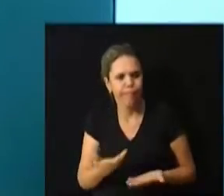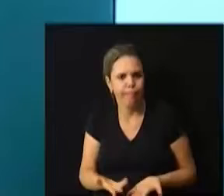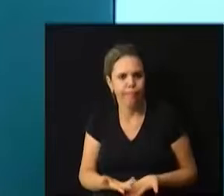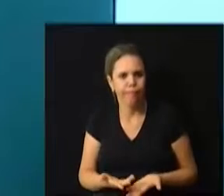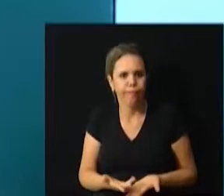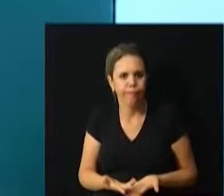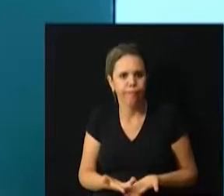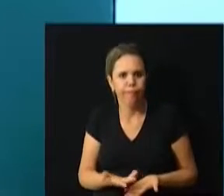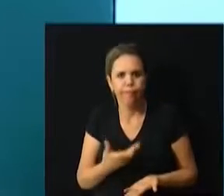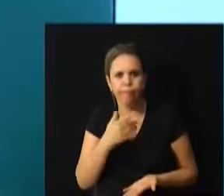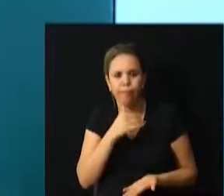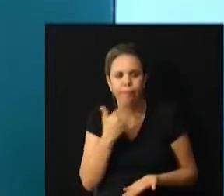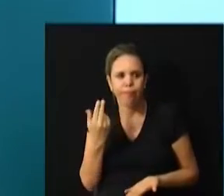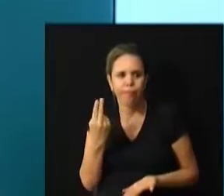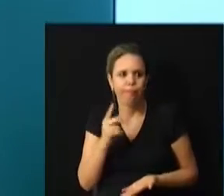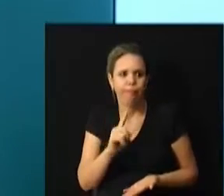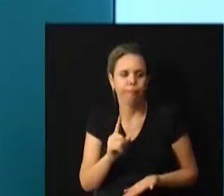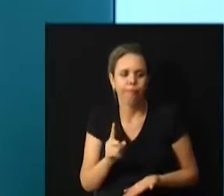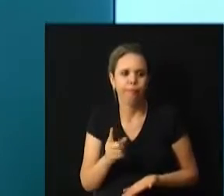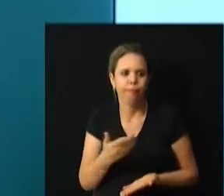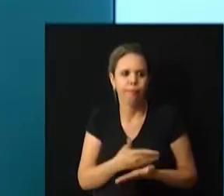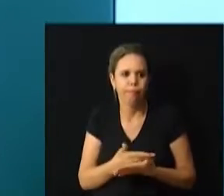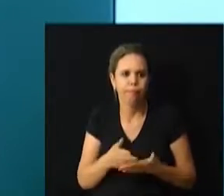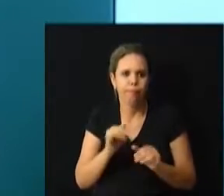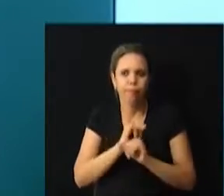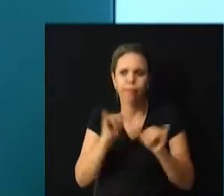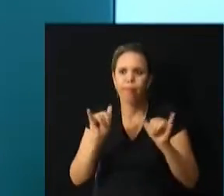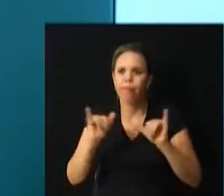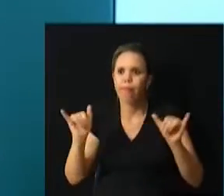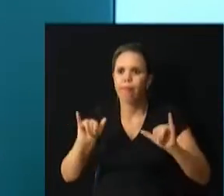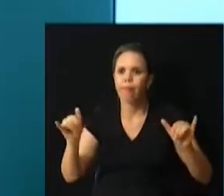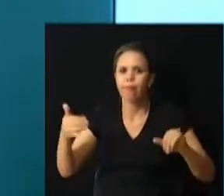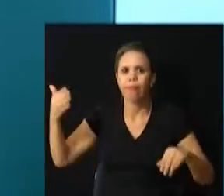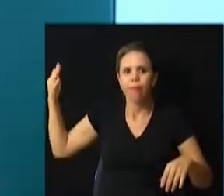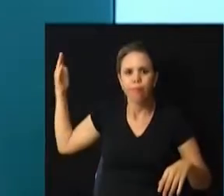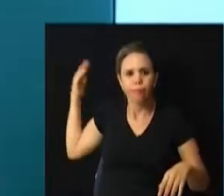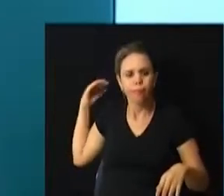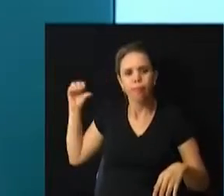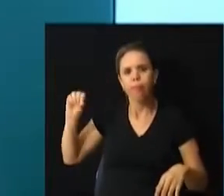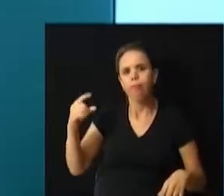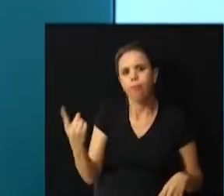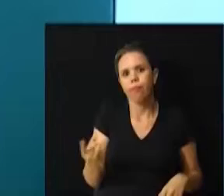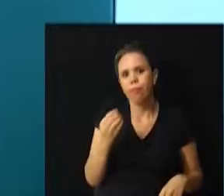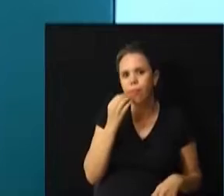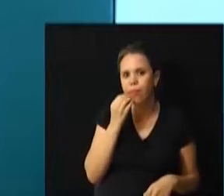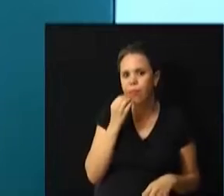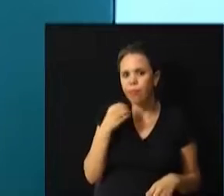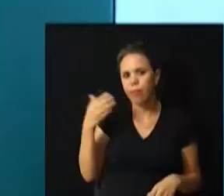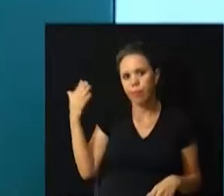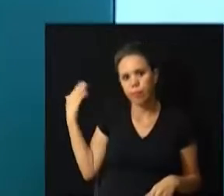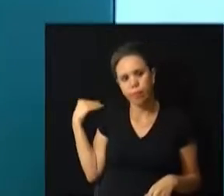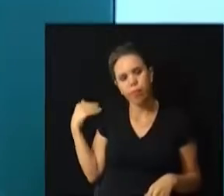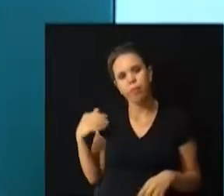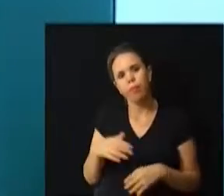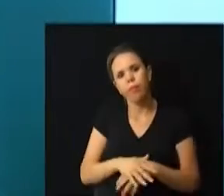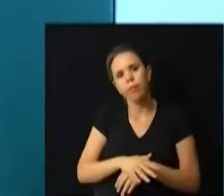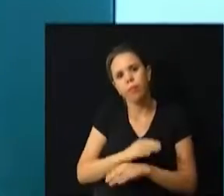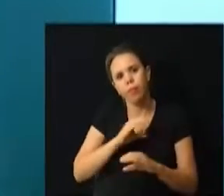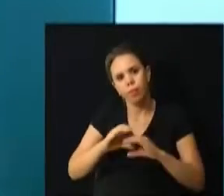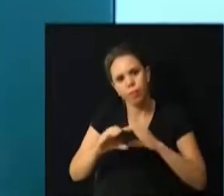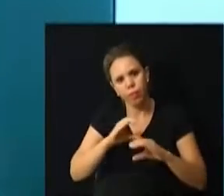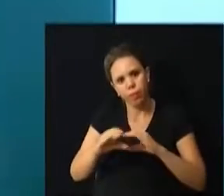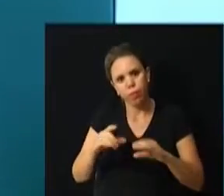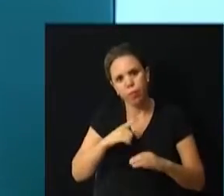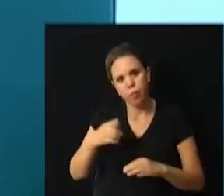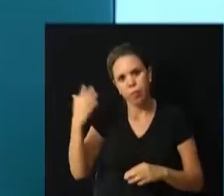dela, né? Meu filho aqui não vai morrer em vão, né? Então ela começou a divulgar naquela época, em 91, através